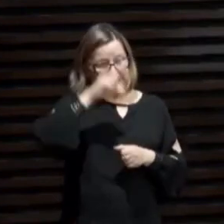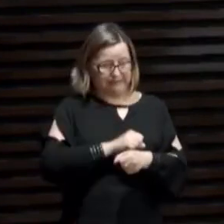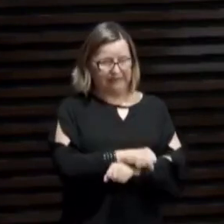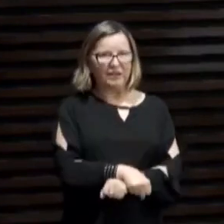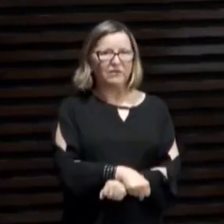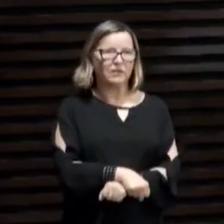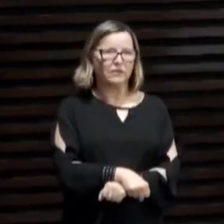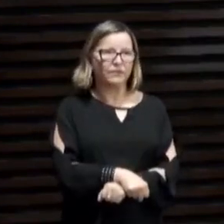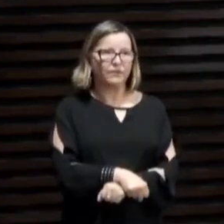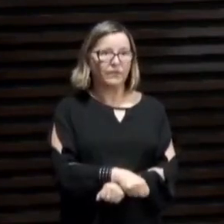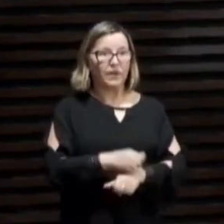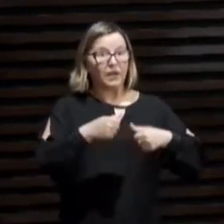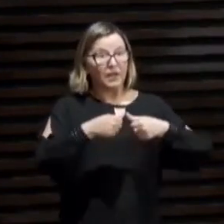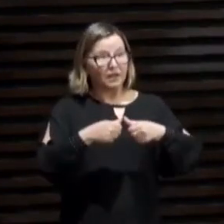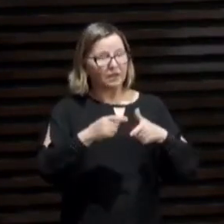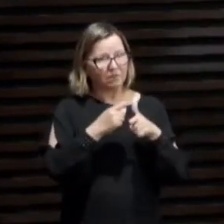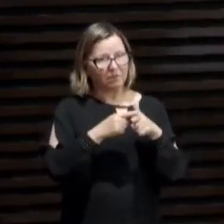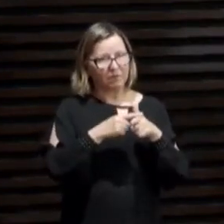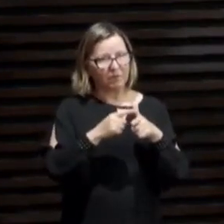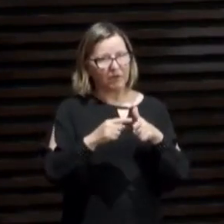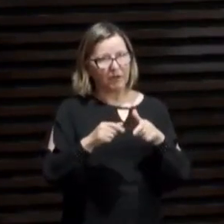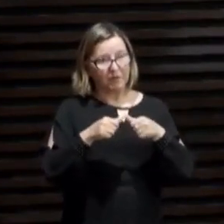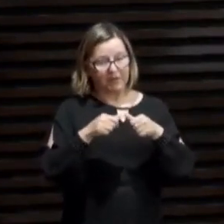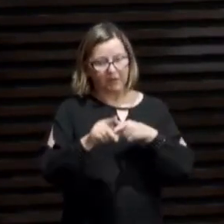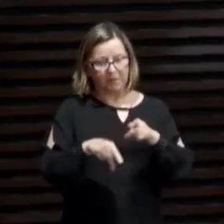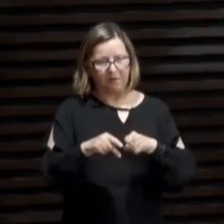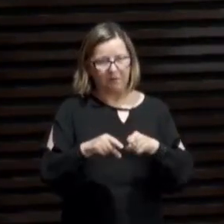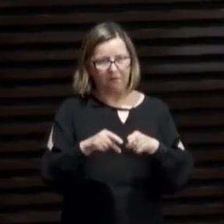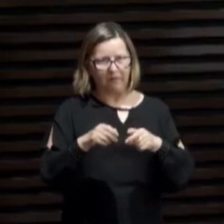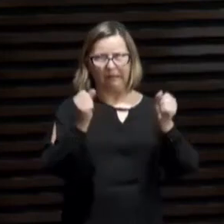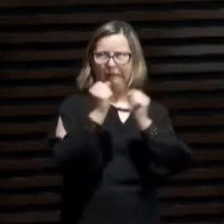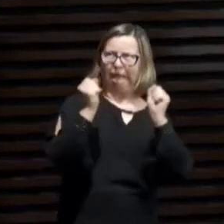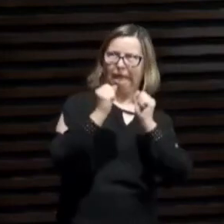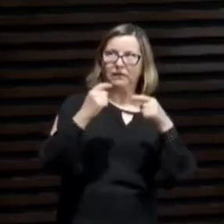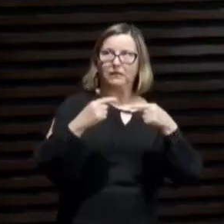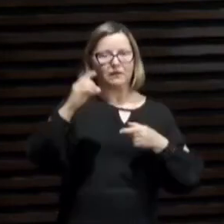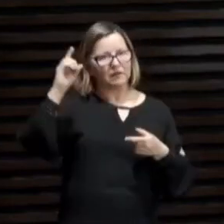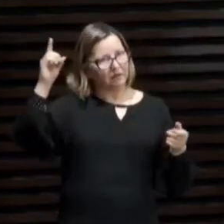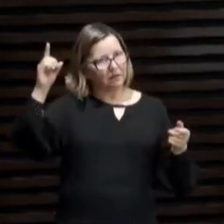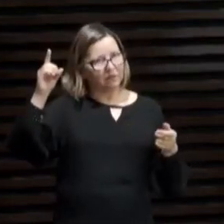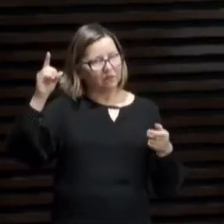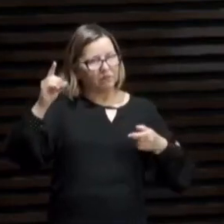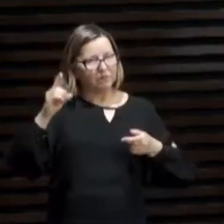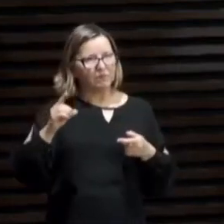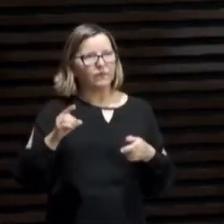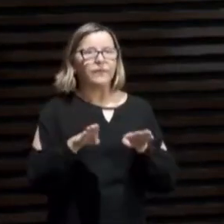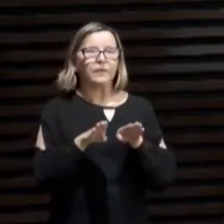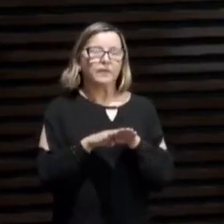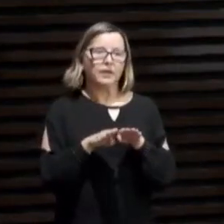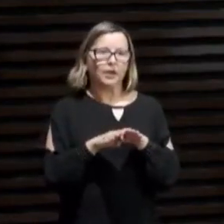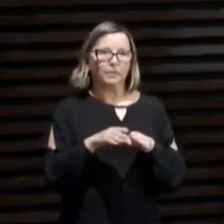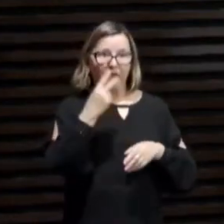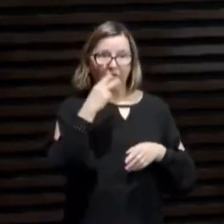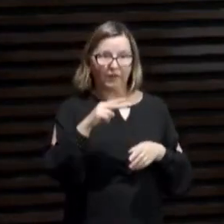escravidão. E esse problema desse povo rebelde aqui, não era só daquele povo não. É desse povo